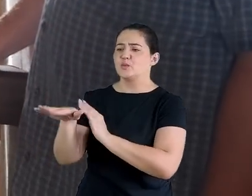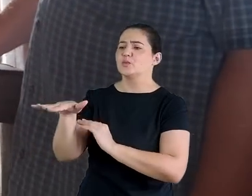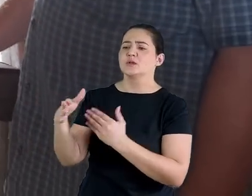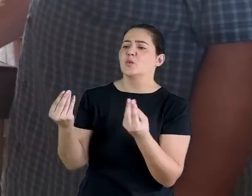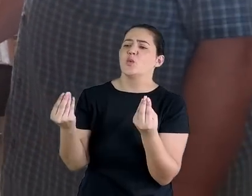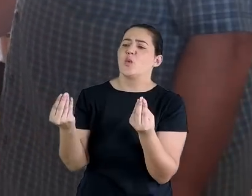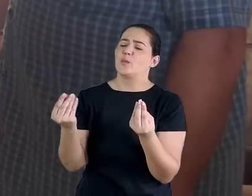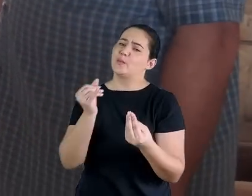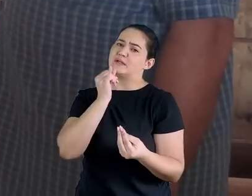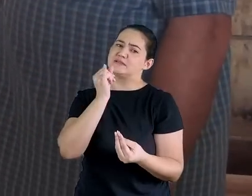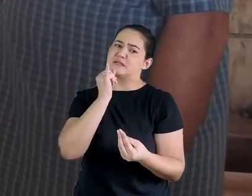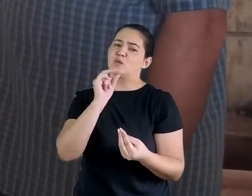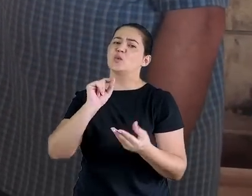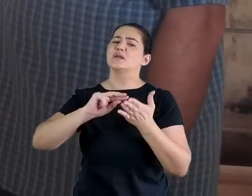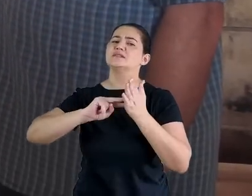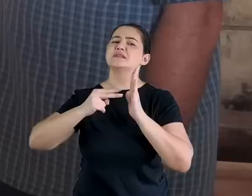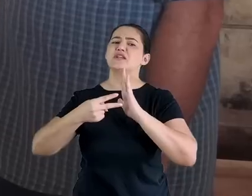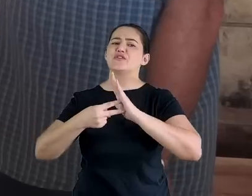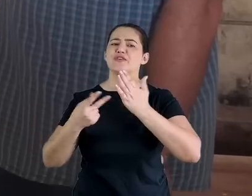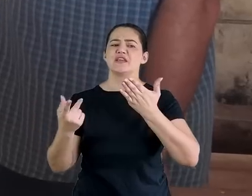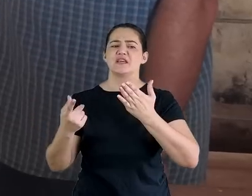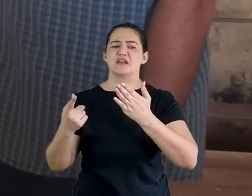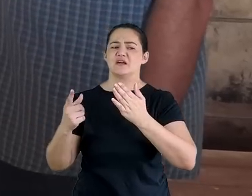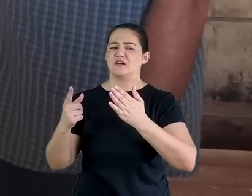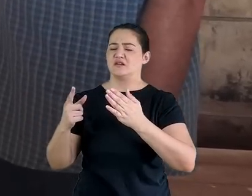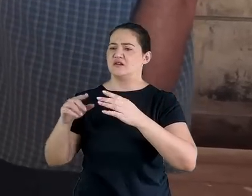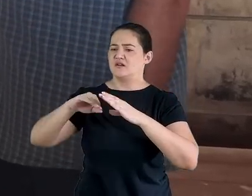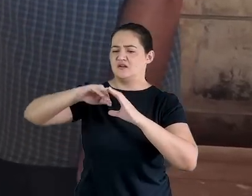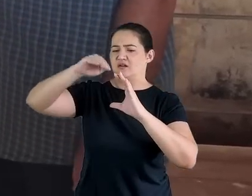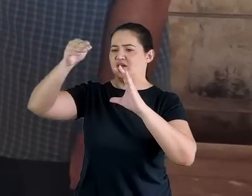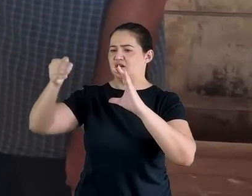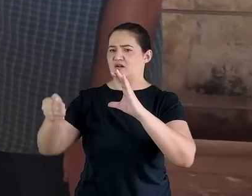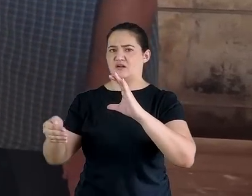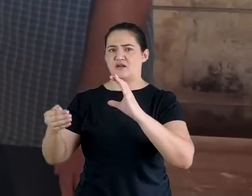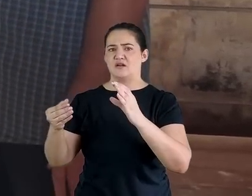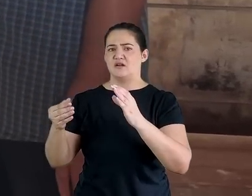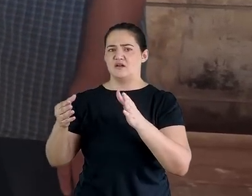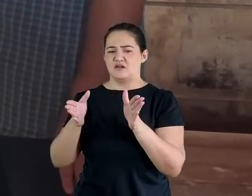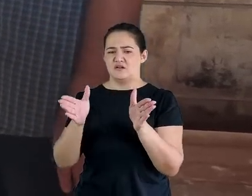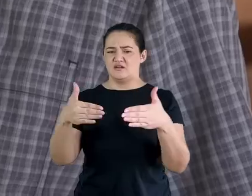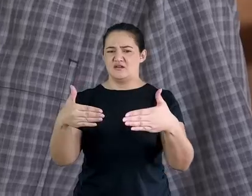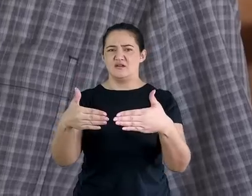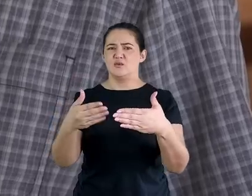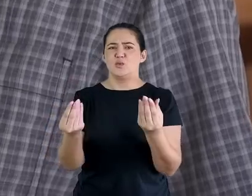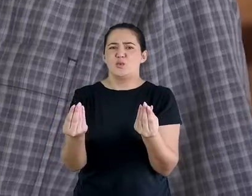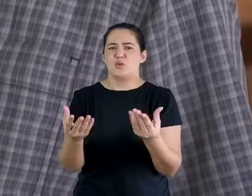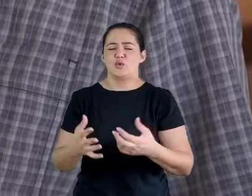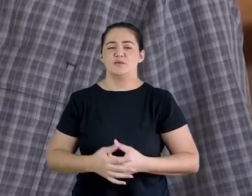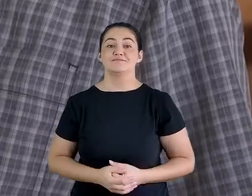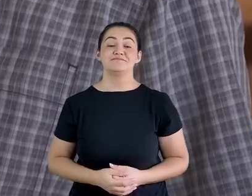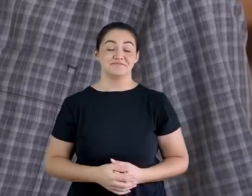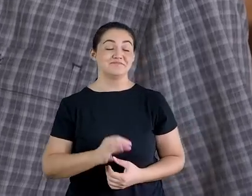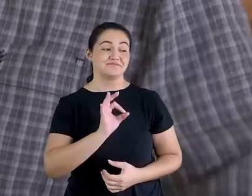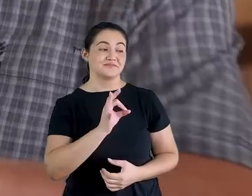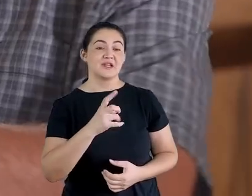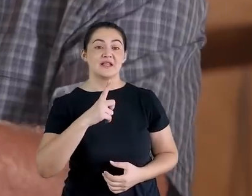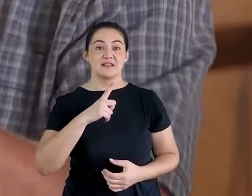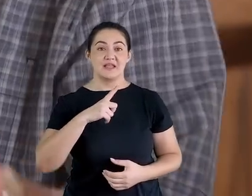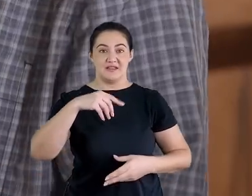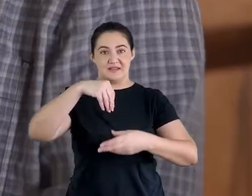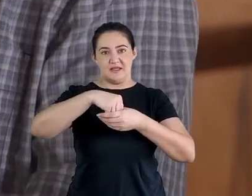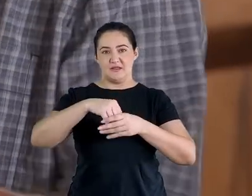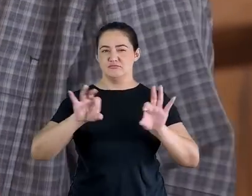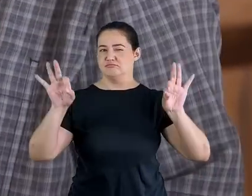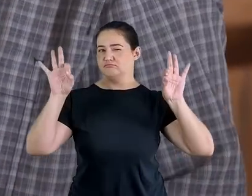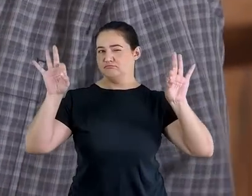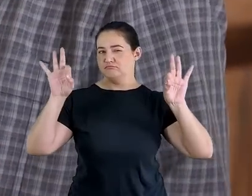Yehuda? O que seriam, por exemplo, essas partes de barro que nós temos aqui? Estamos agora dentro de um sistema